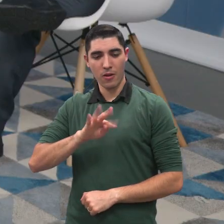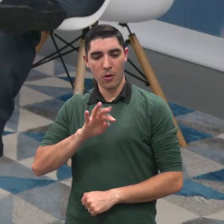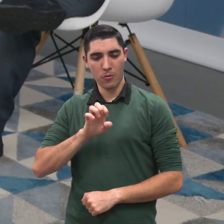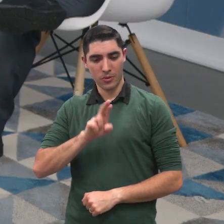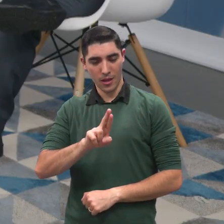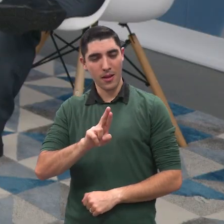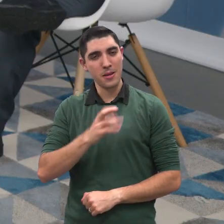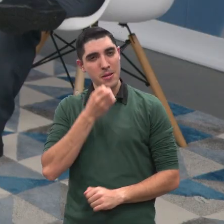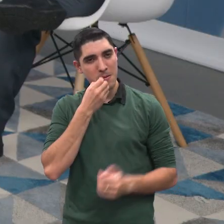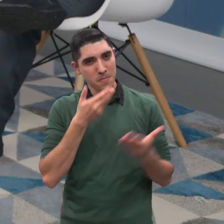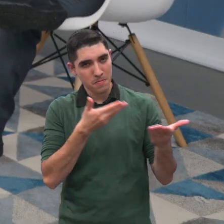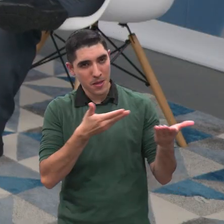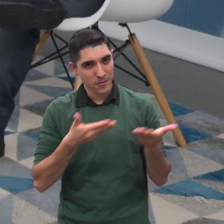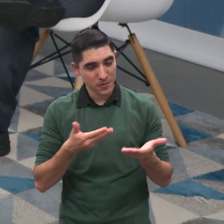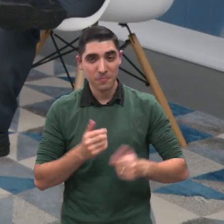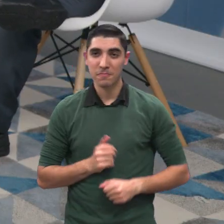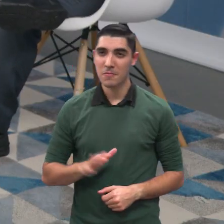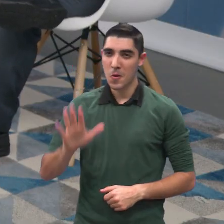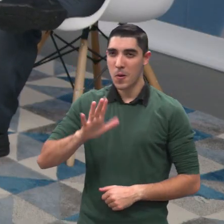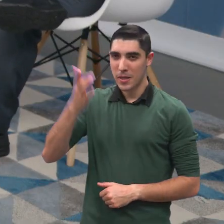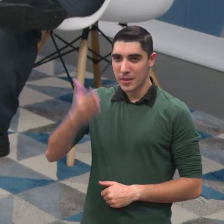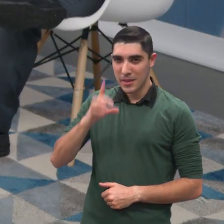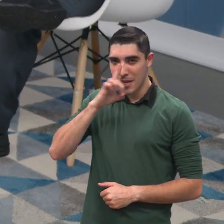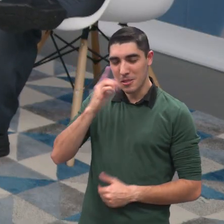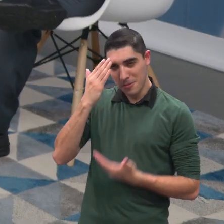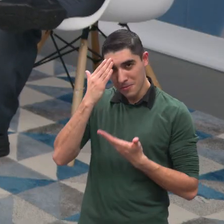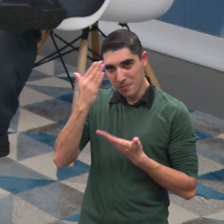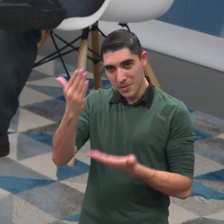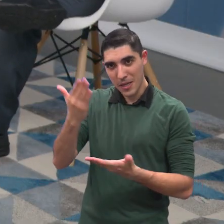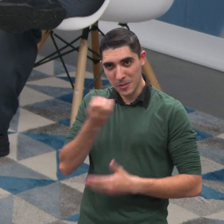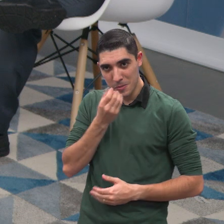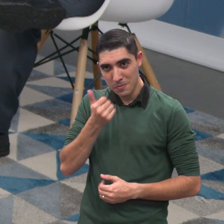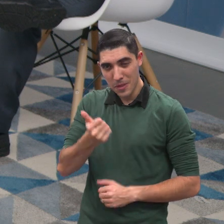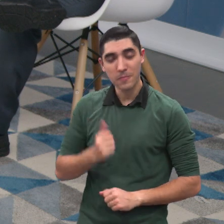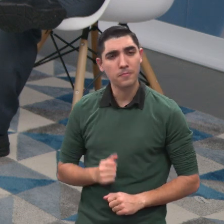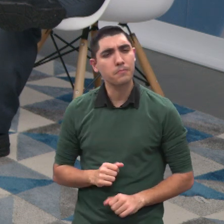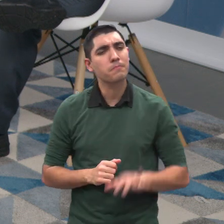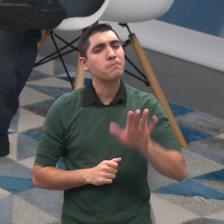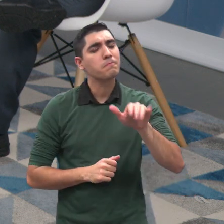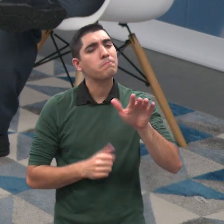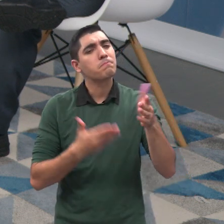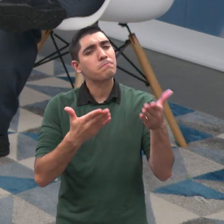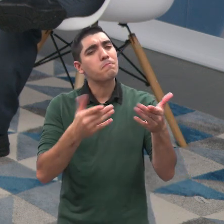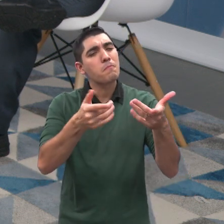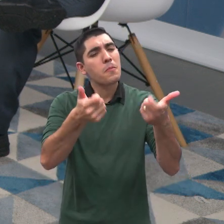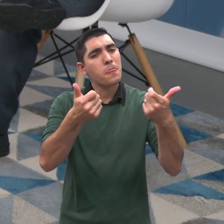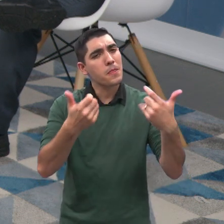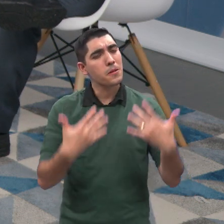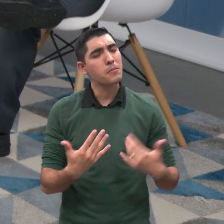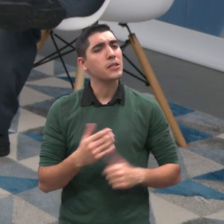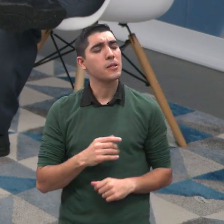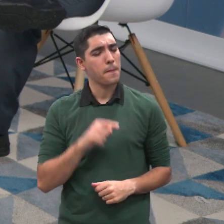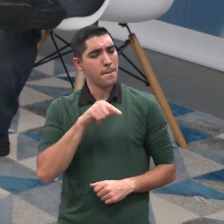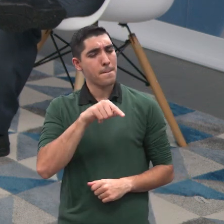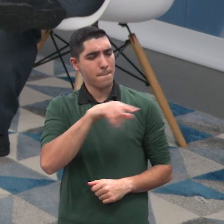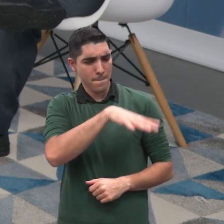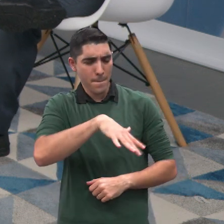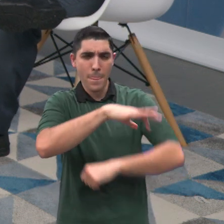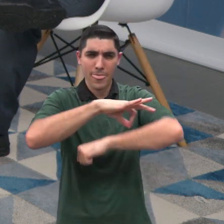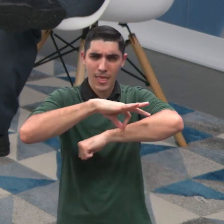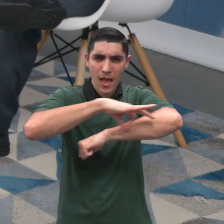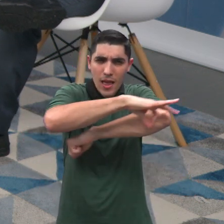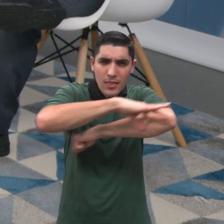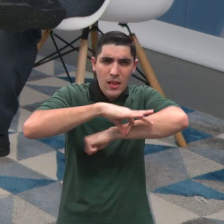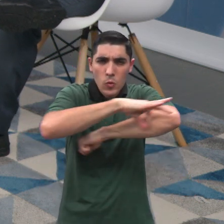muito bem-vindo, Walter. Oi, Daniela, tudo bem? Muito obrigado. É isso mesmo, né? Me conta como que a arquitetura